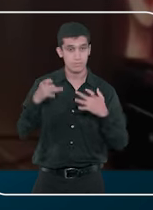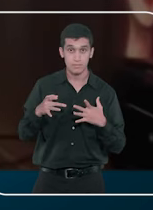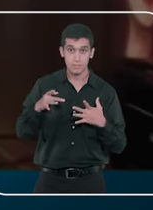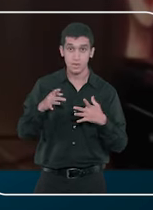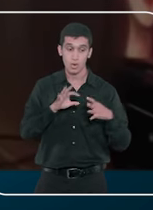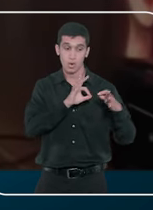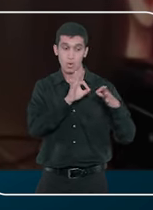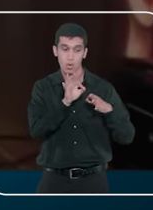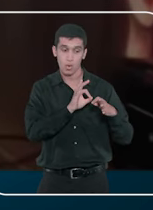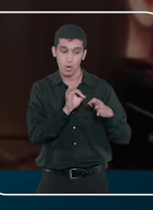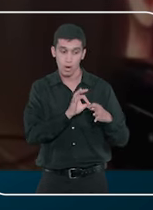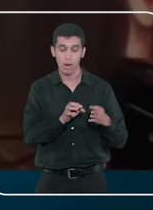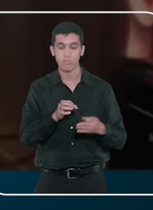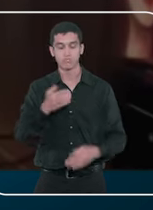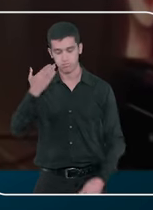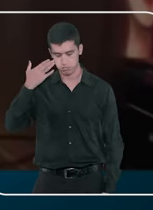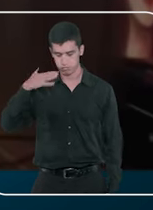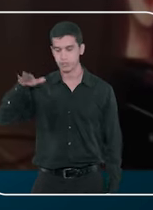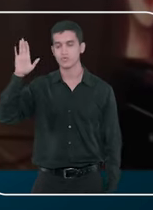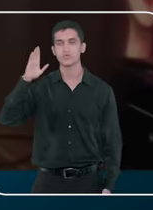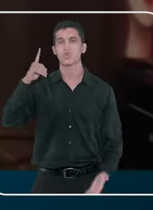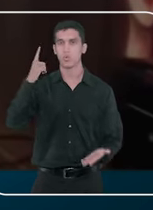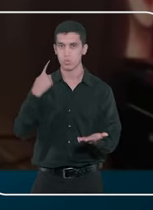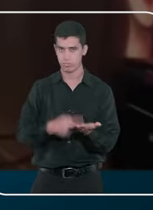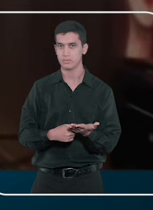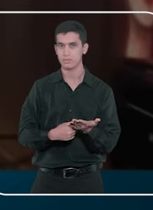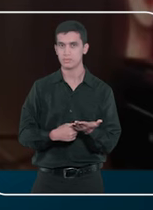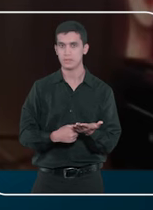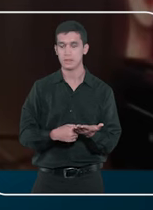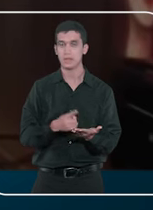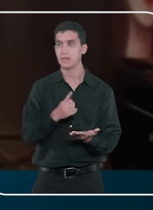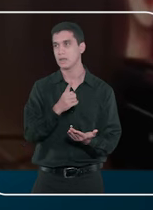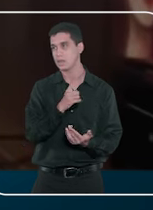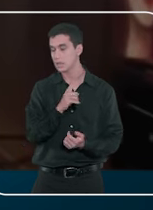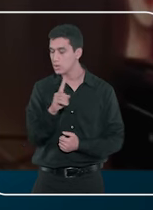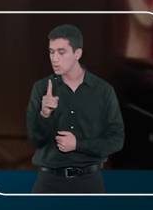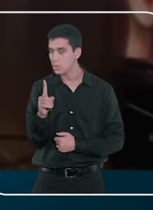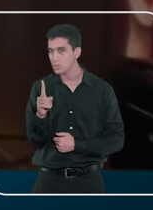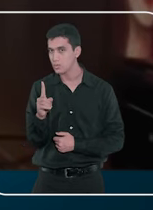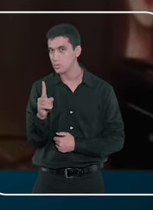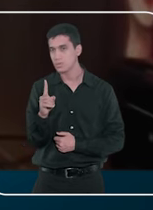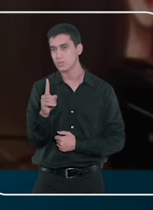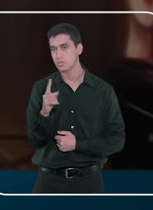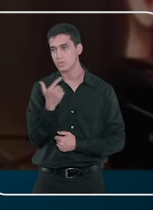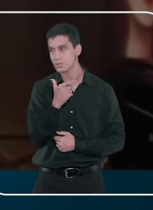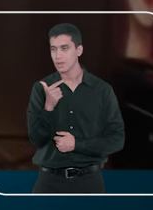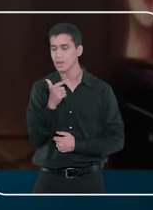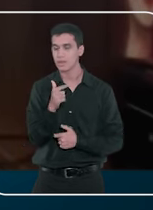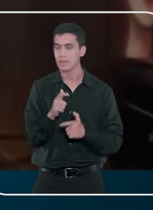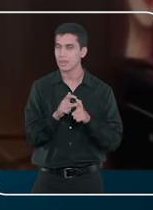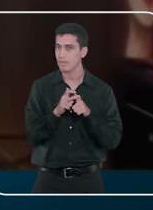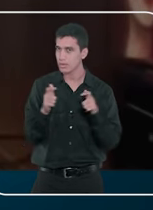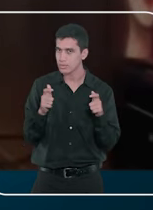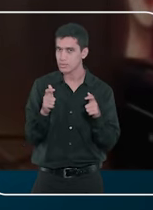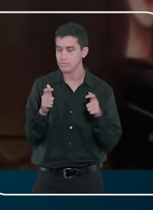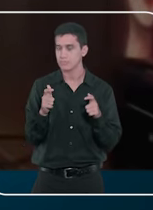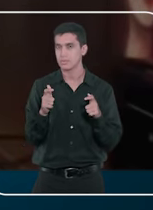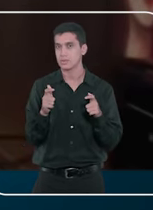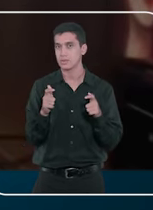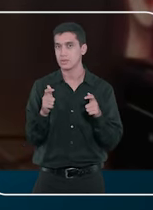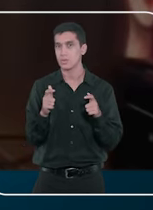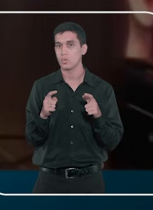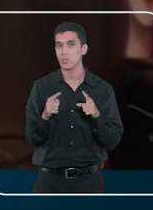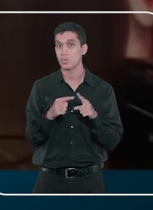celebração do acordo em si, ela não é, e na grande maioria dos casos, não é de forma alguma um